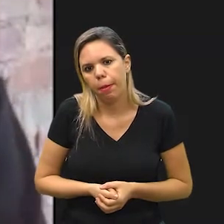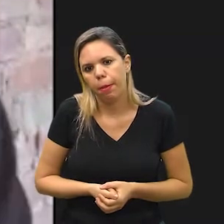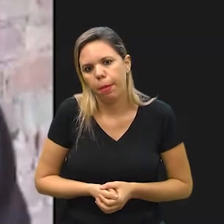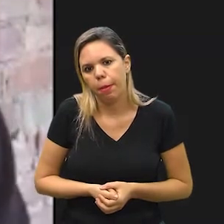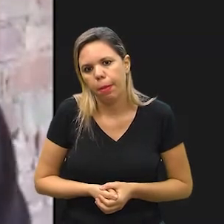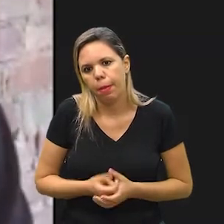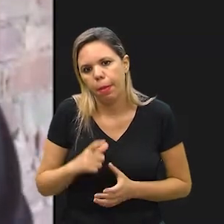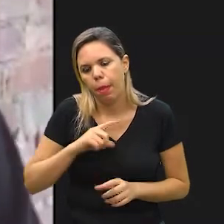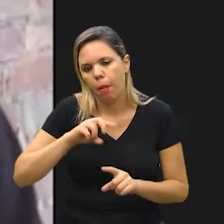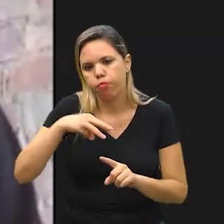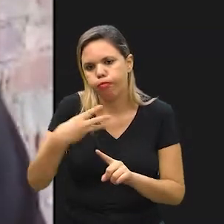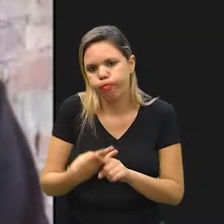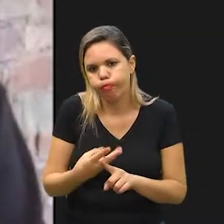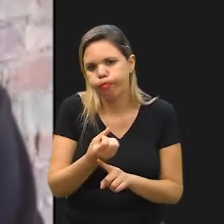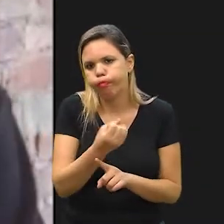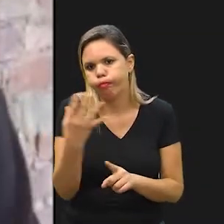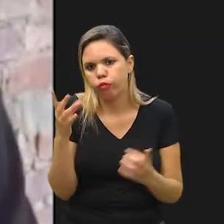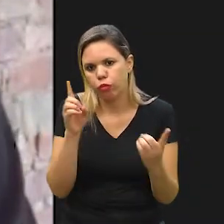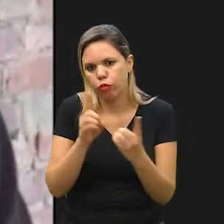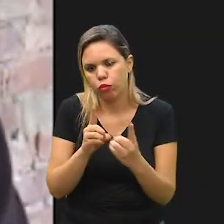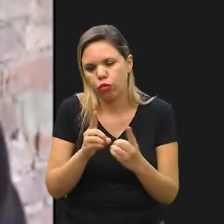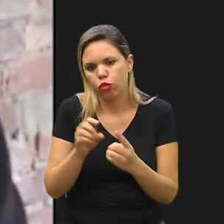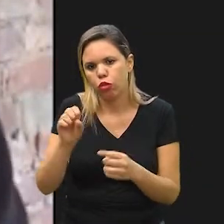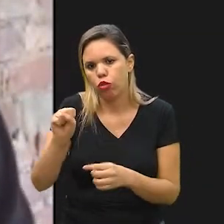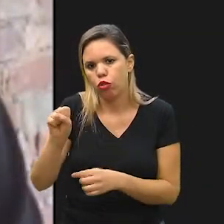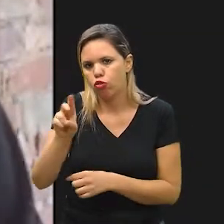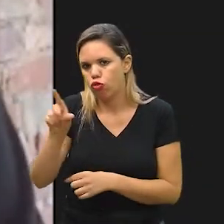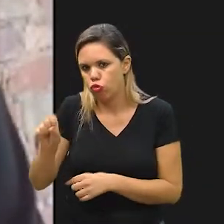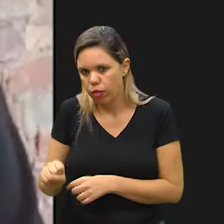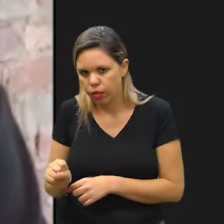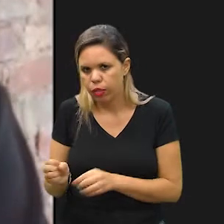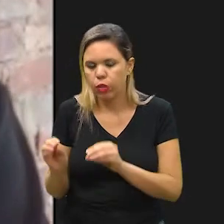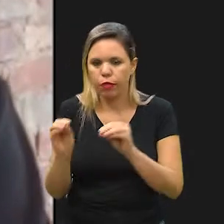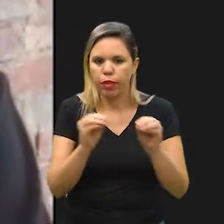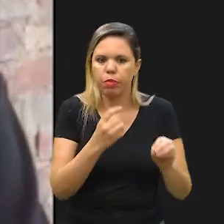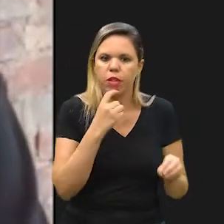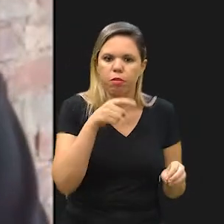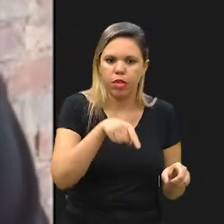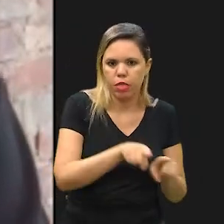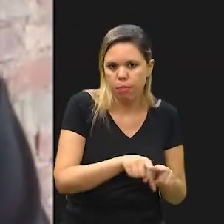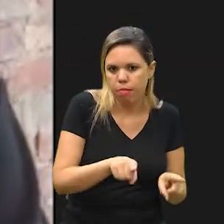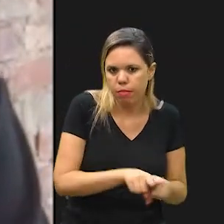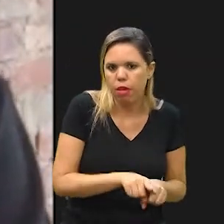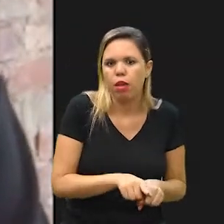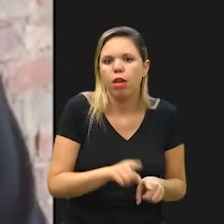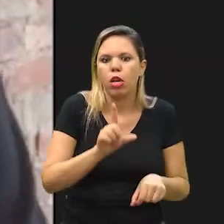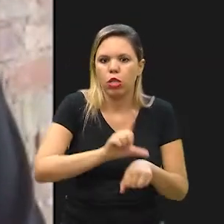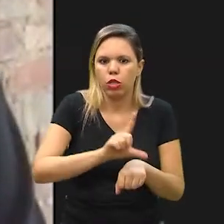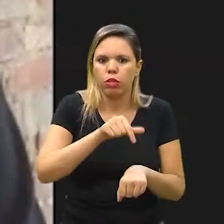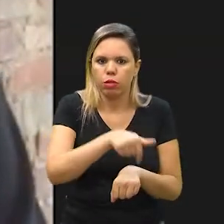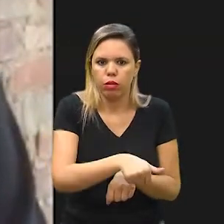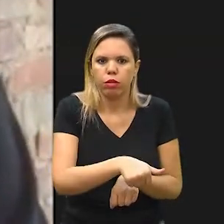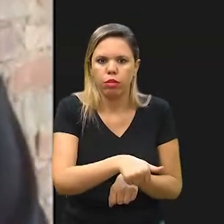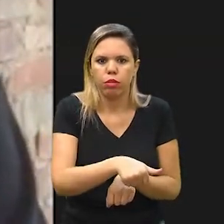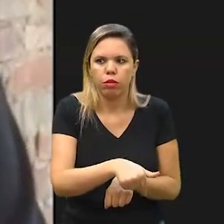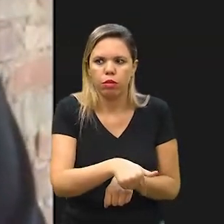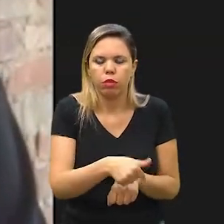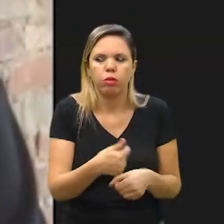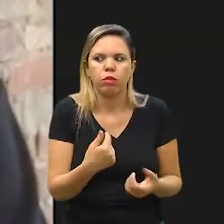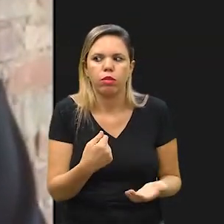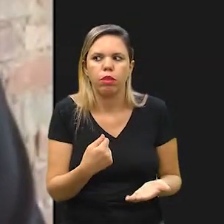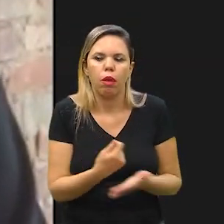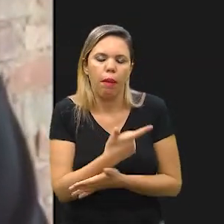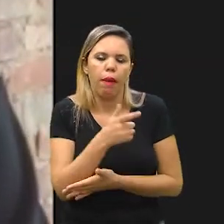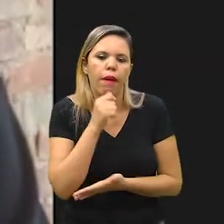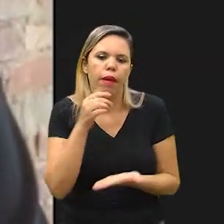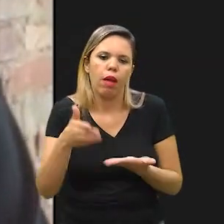praticamente triplicou, né? Depois que saiu de Souzas e veio para cá. Mas a loja ainda aqui a gente está se pagando